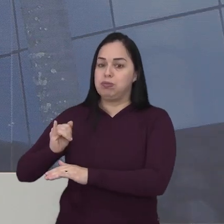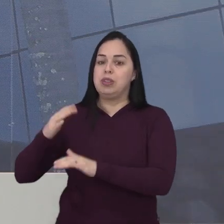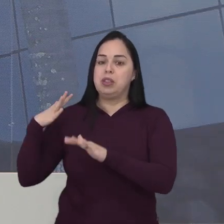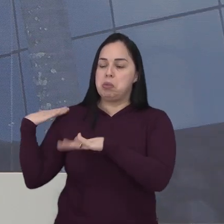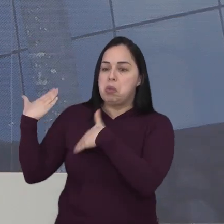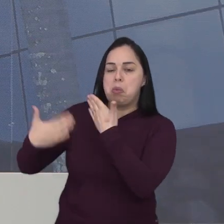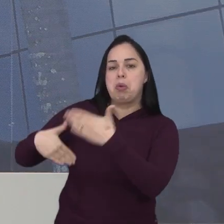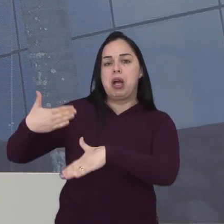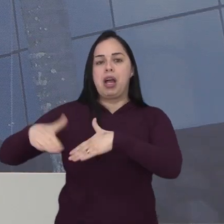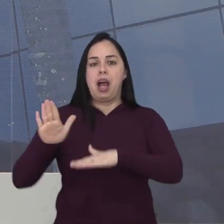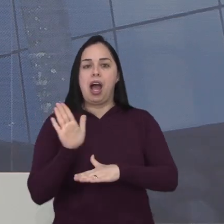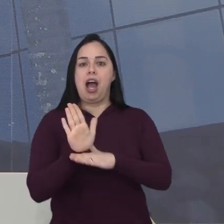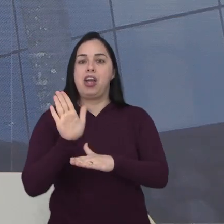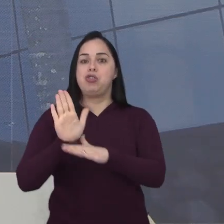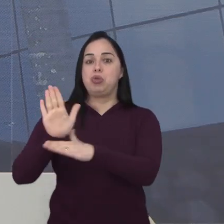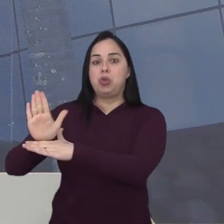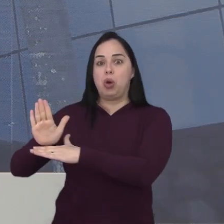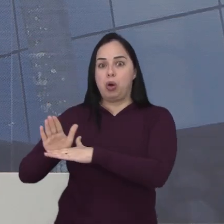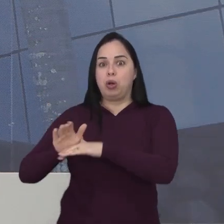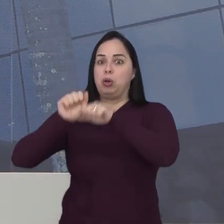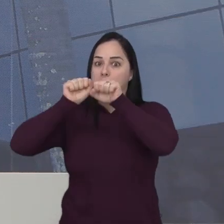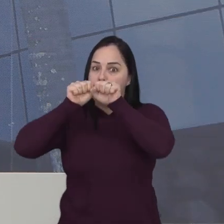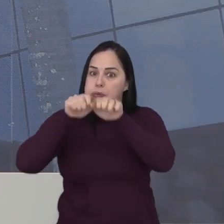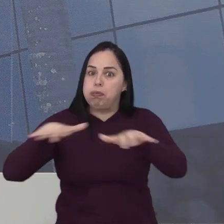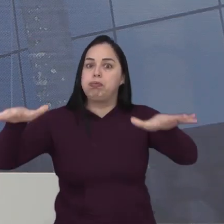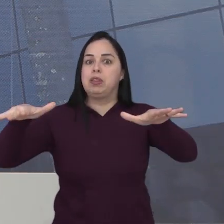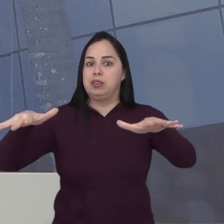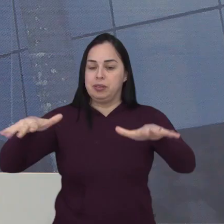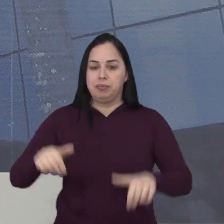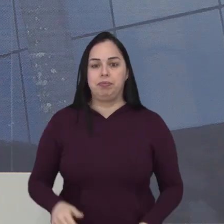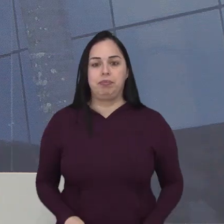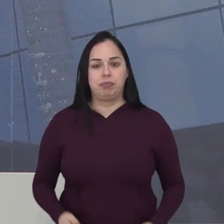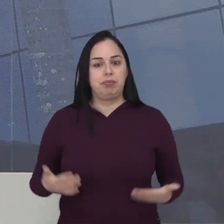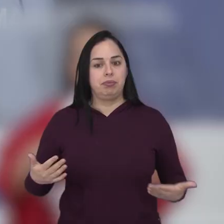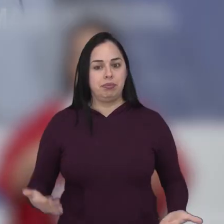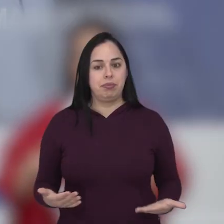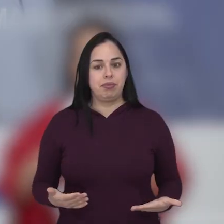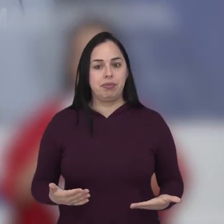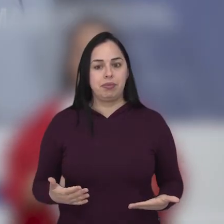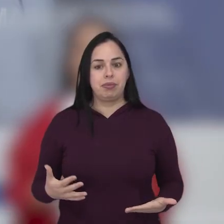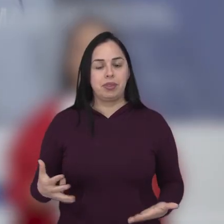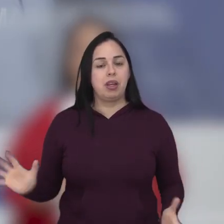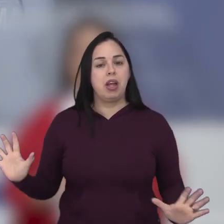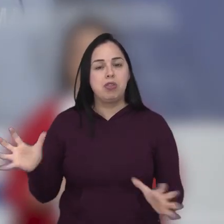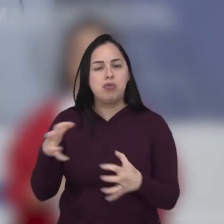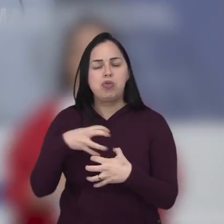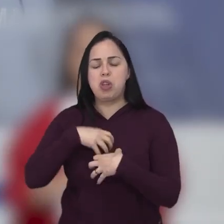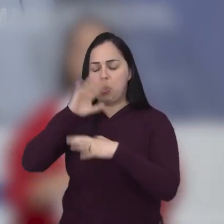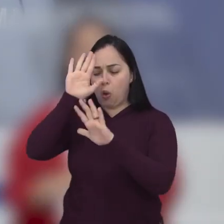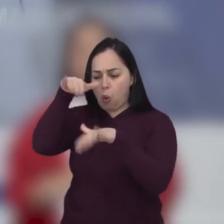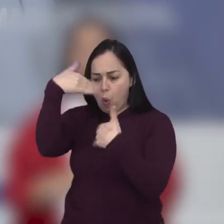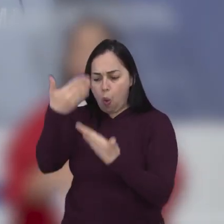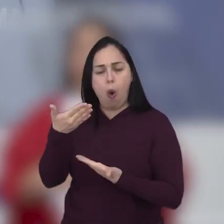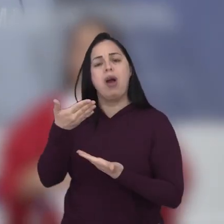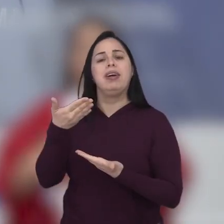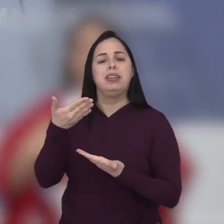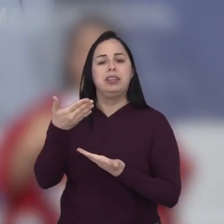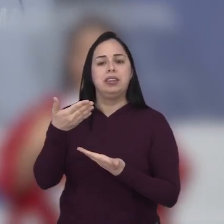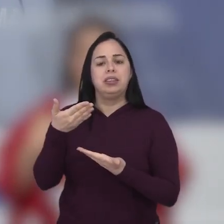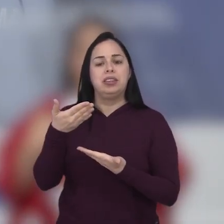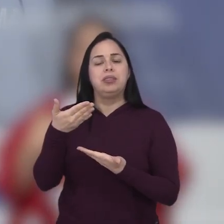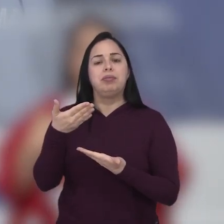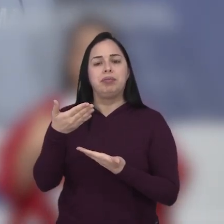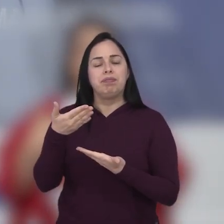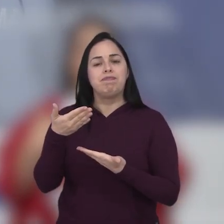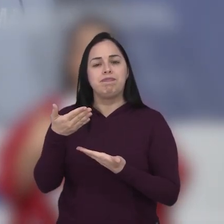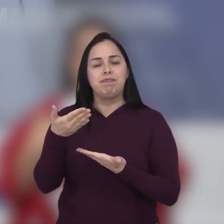trajetória marcada pela contribuição para o crescimento do esporte no município. Isso é uma grande honra